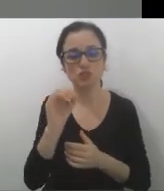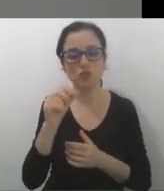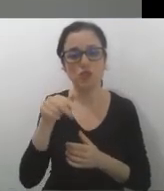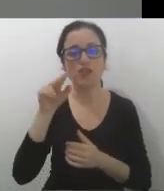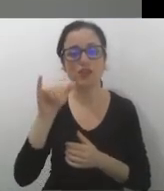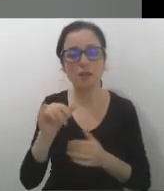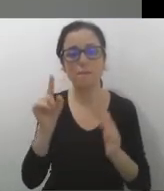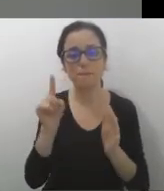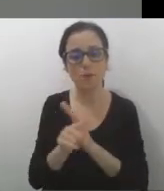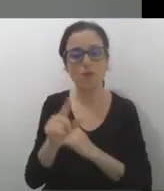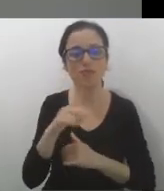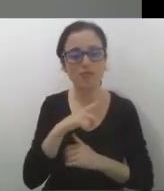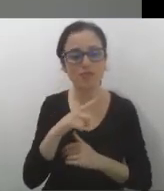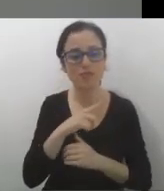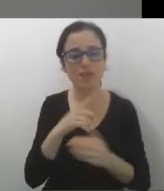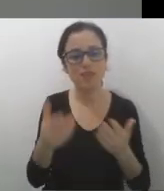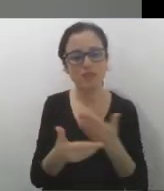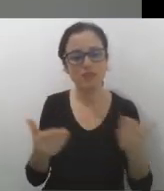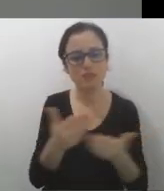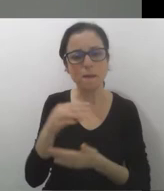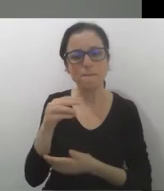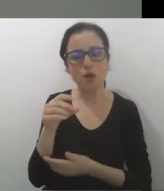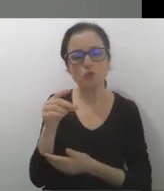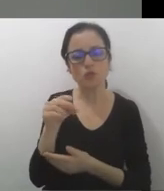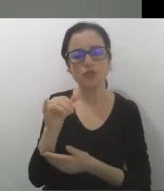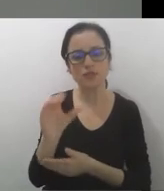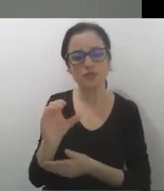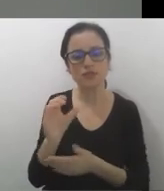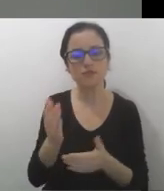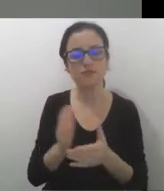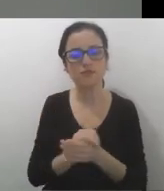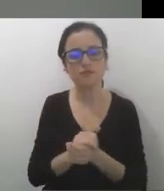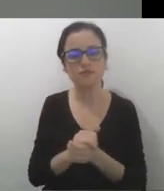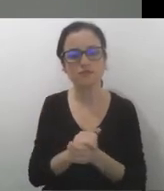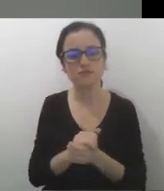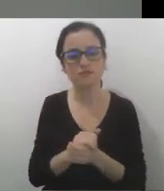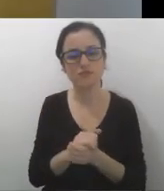O Joaquim Redig perguntou se a relação entre o Maldonado e o IAC.